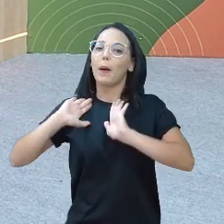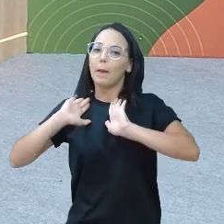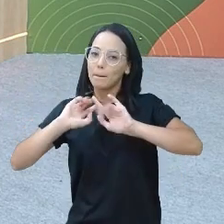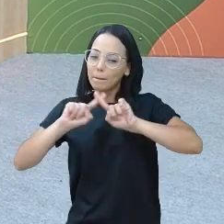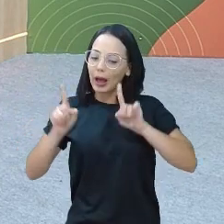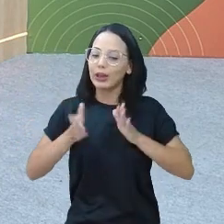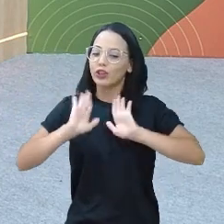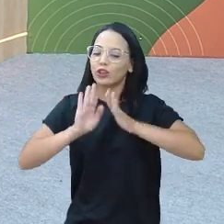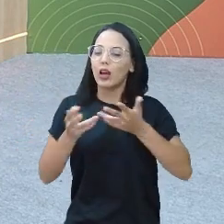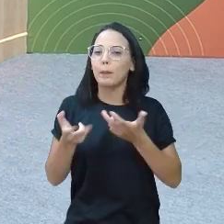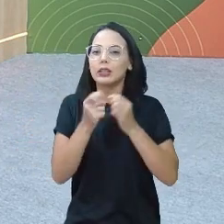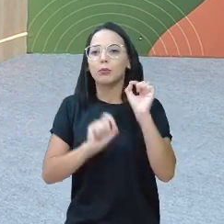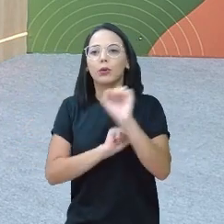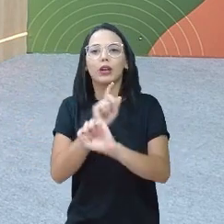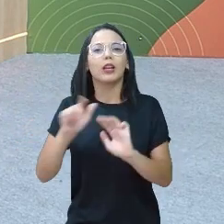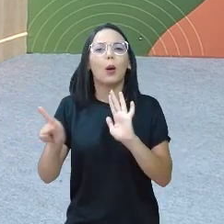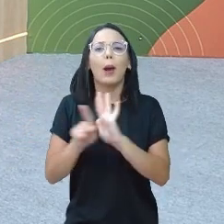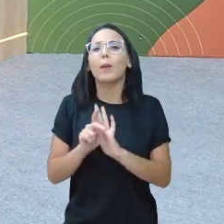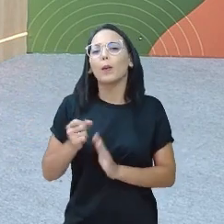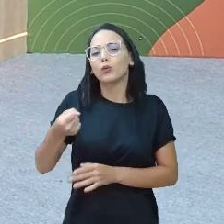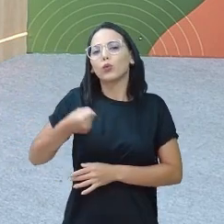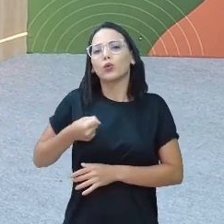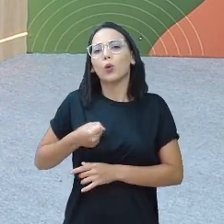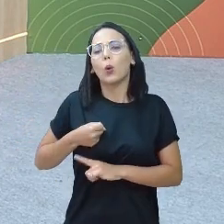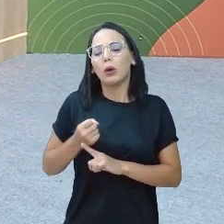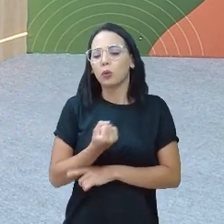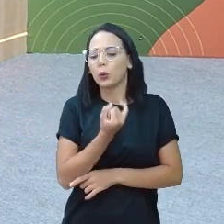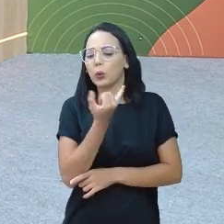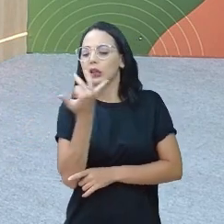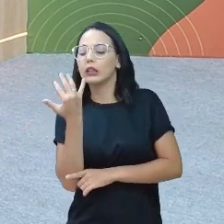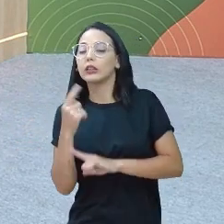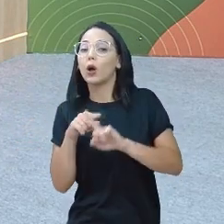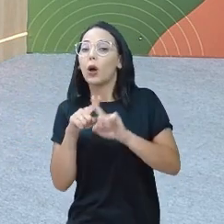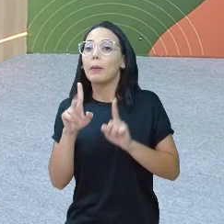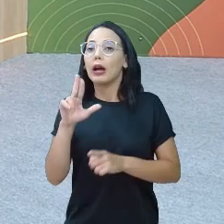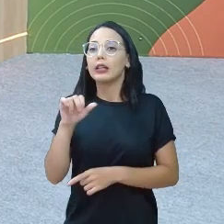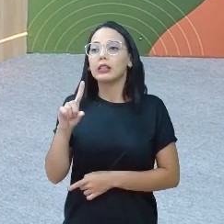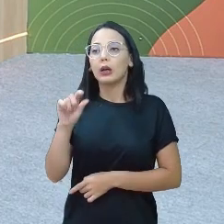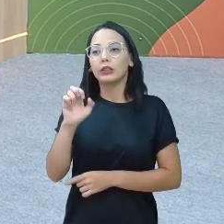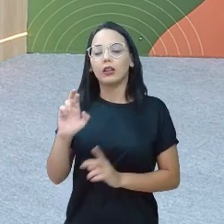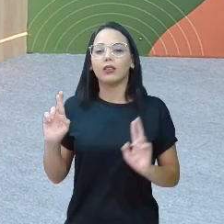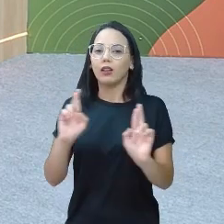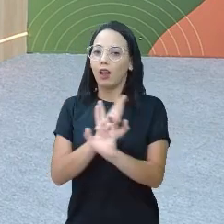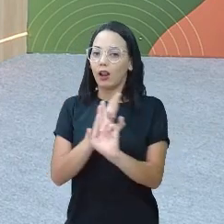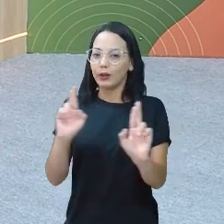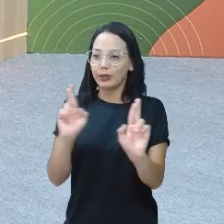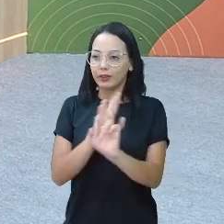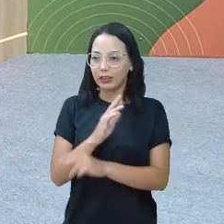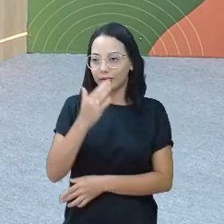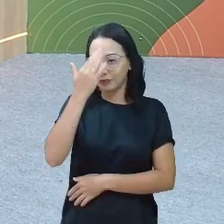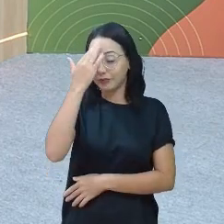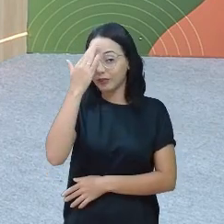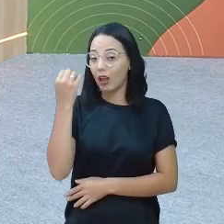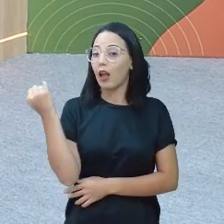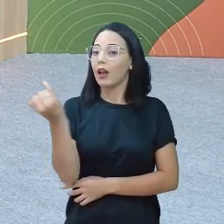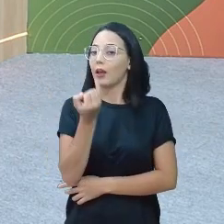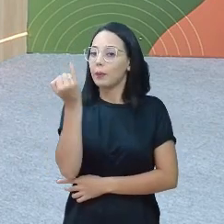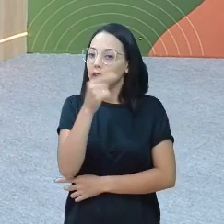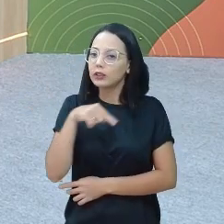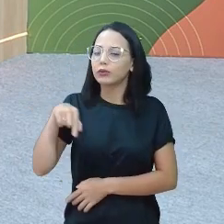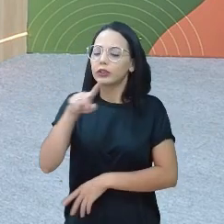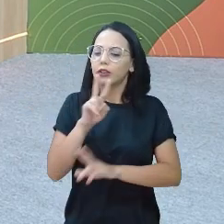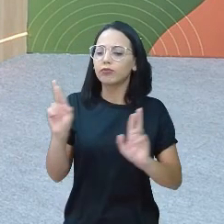que não é o tamanho do número, mas a unidade que ele está relacionado, tá certo? É bem importante você fazer